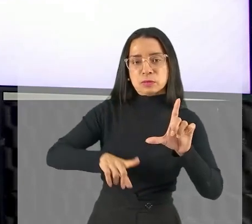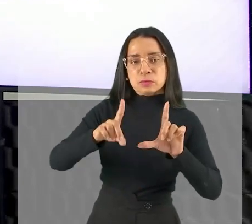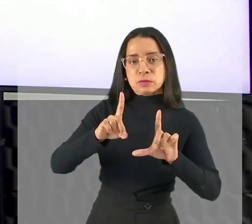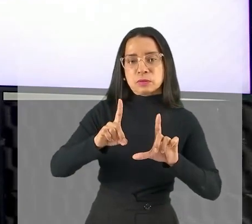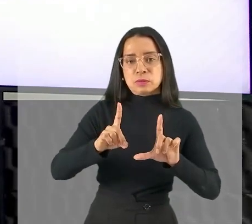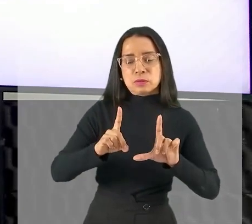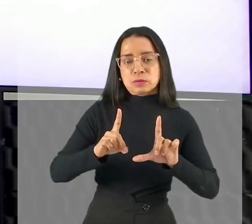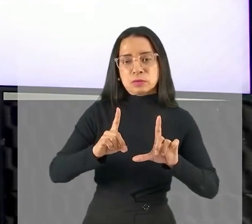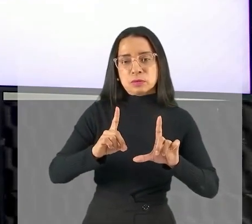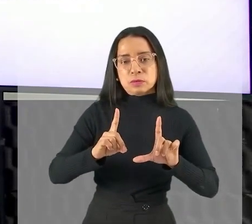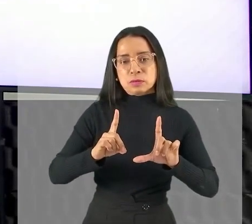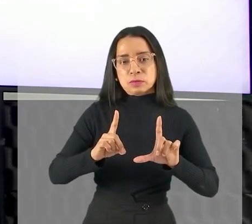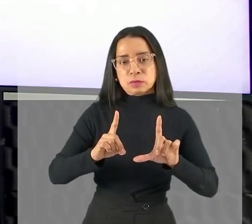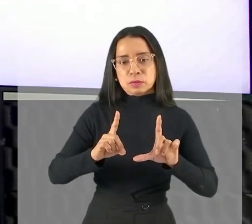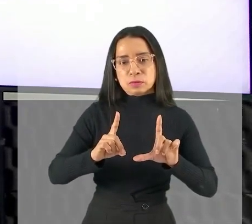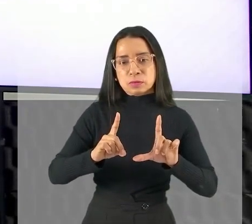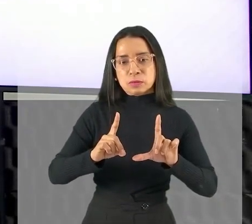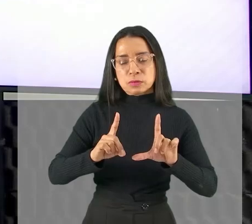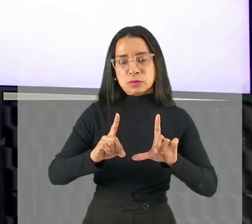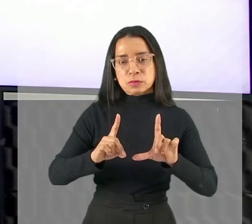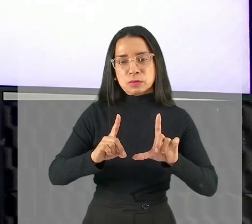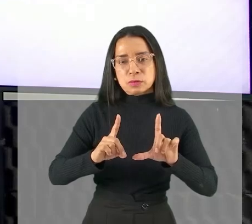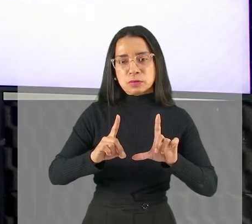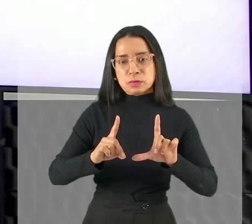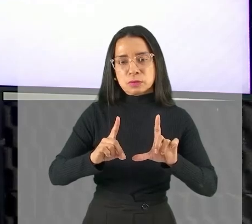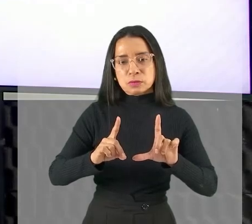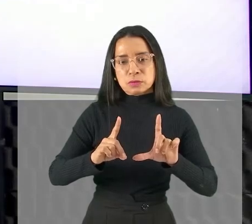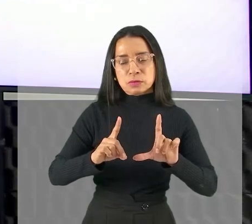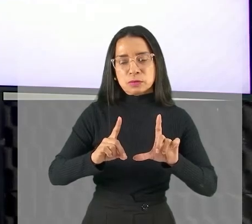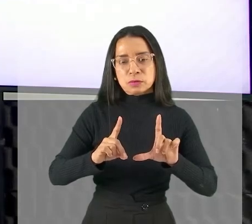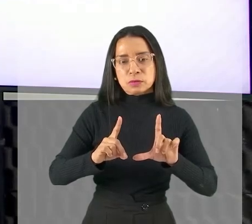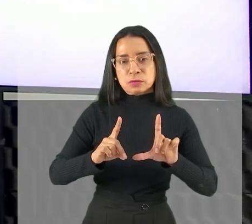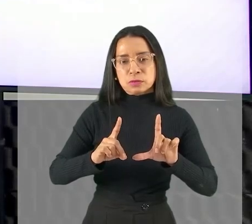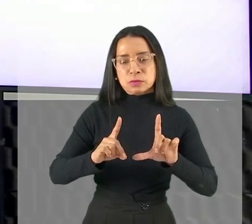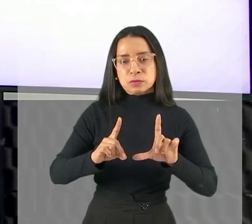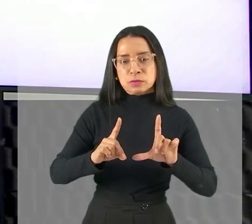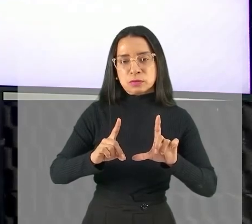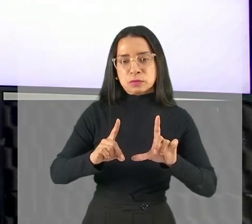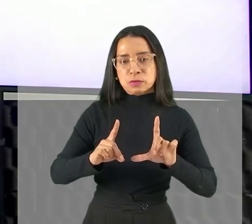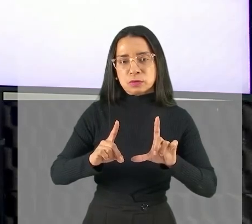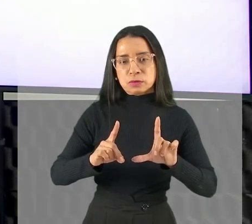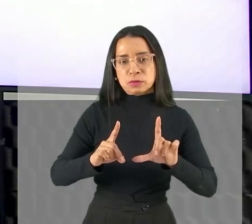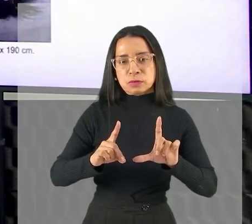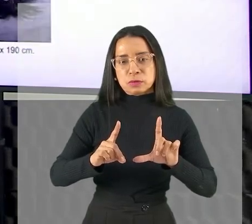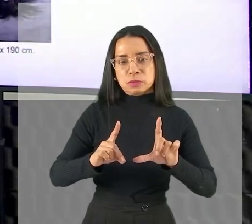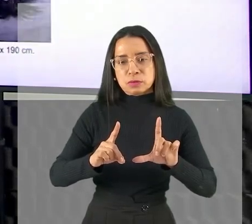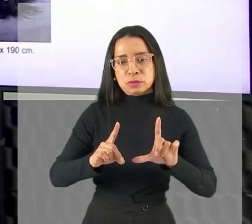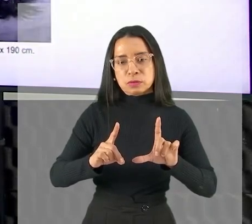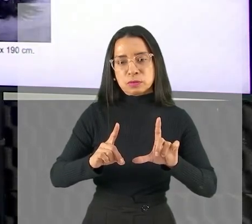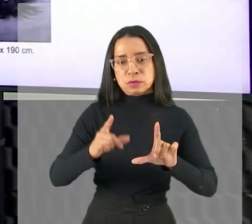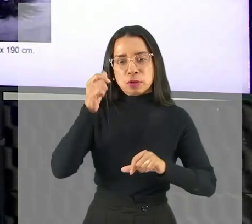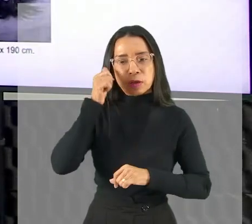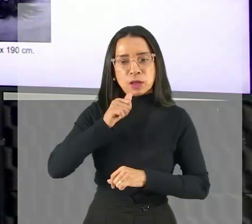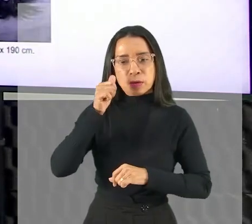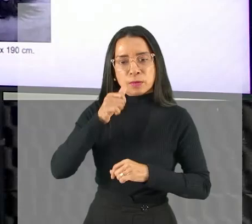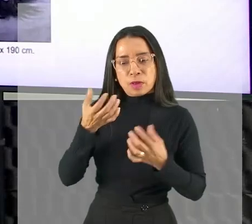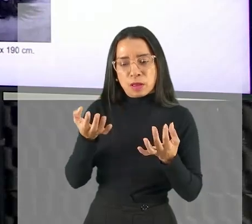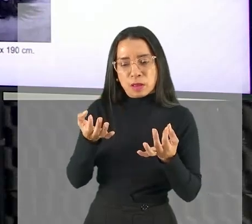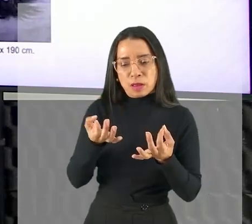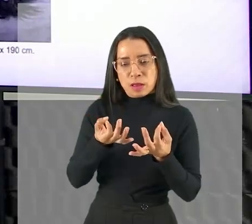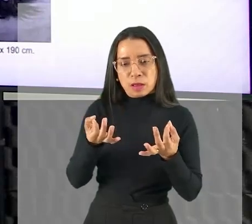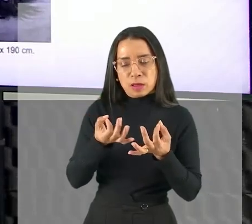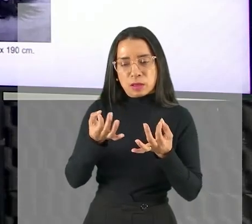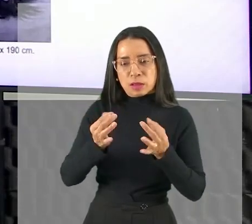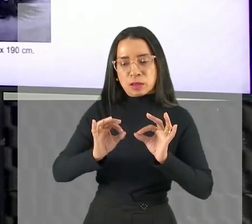Representação dramática e idealizada do corpo da Índia. Aí vamos prestar atenção, né? Essa mulher está muito perfeita,